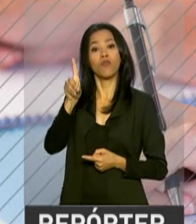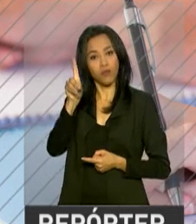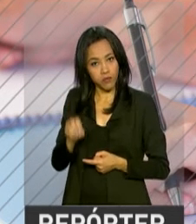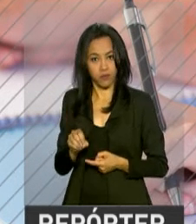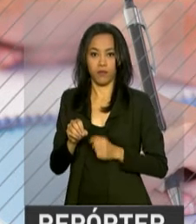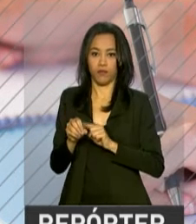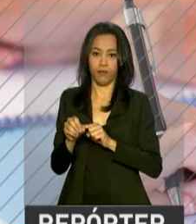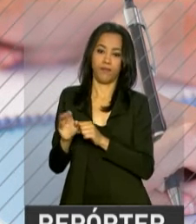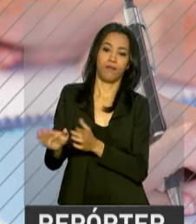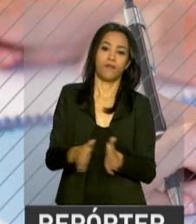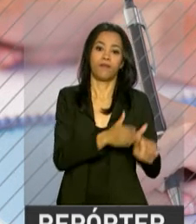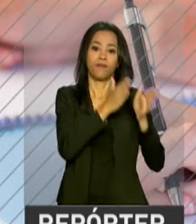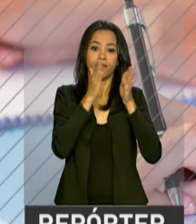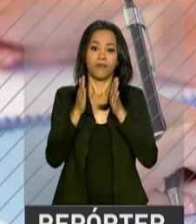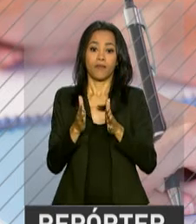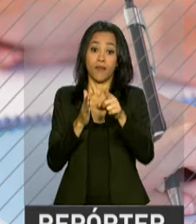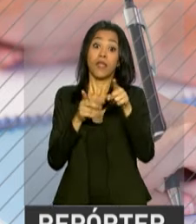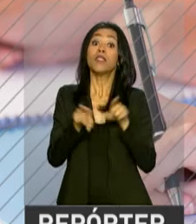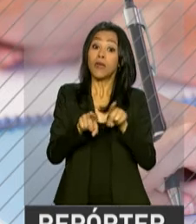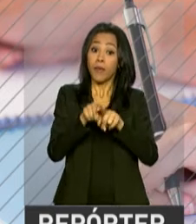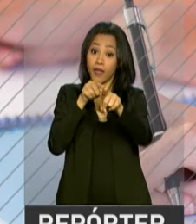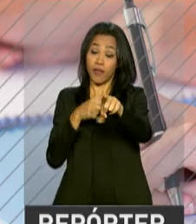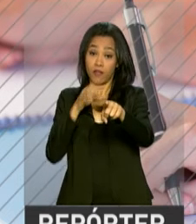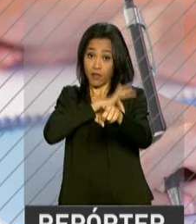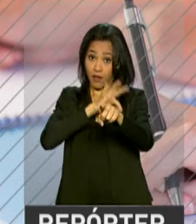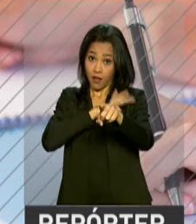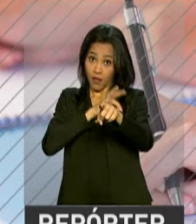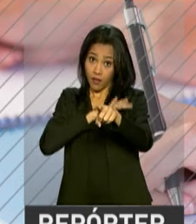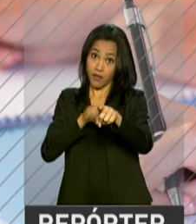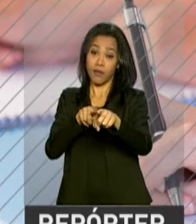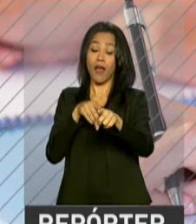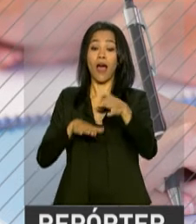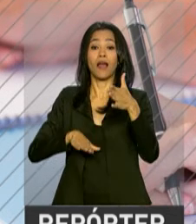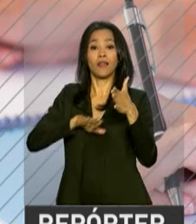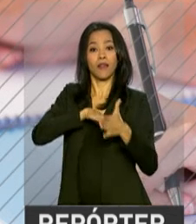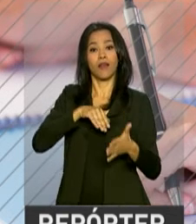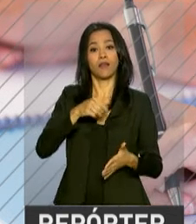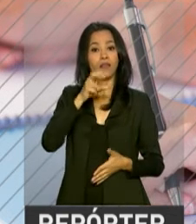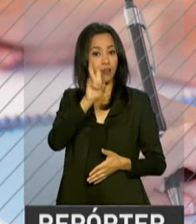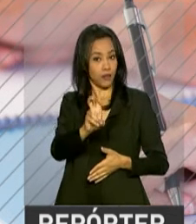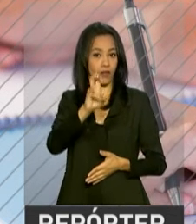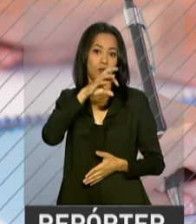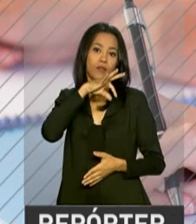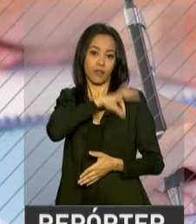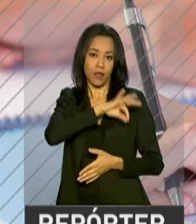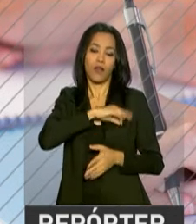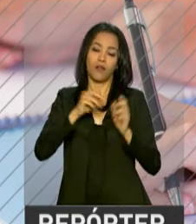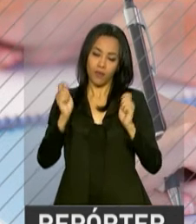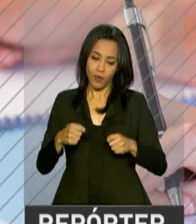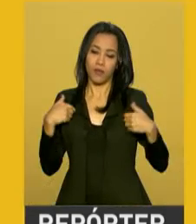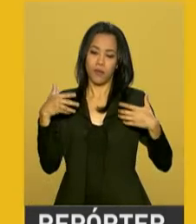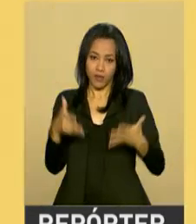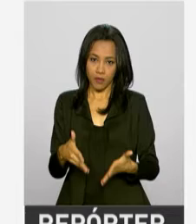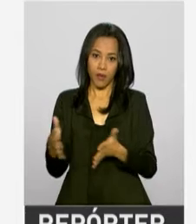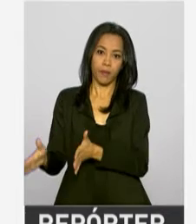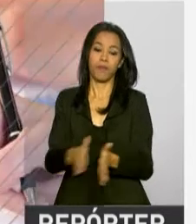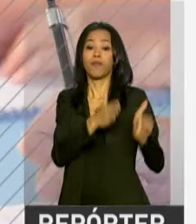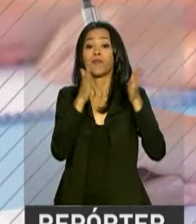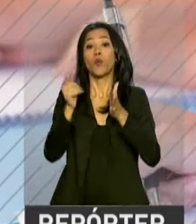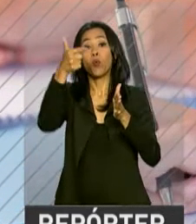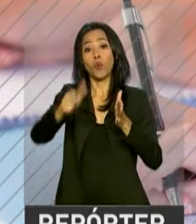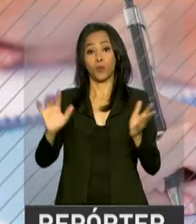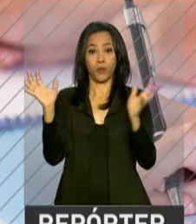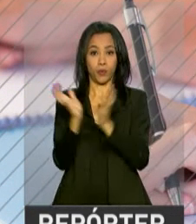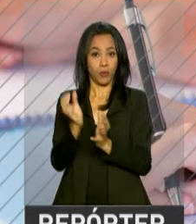financiamento candidatos com renda per capita mensal familiar de até cinco salários mínimos podem concorrer já a modalidade